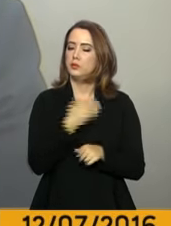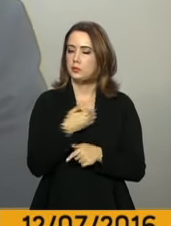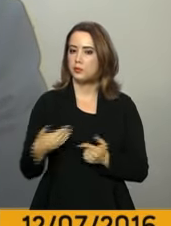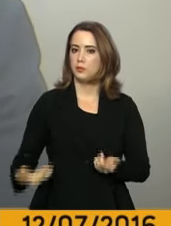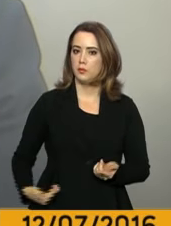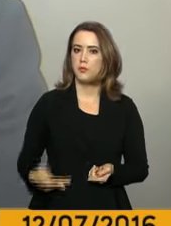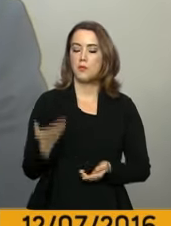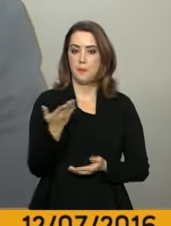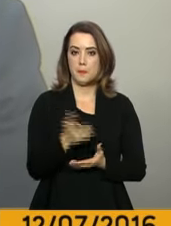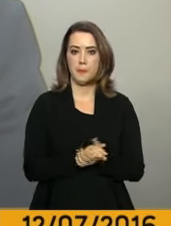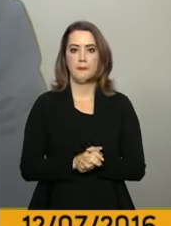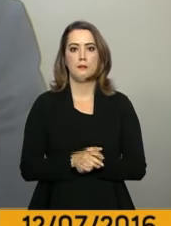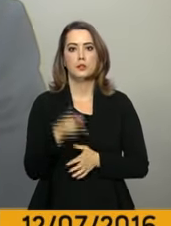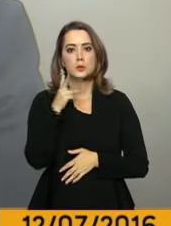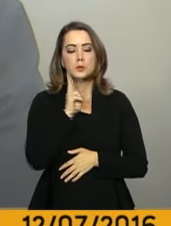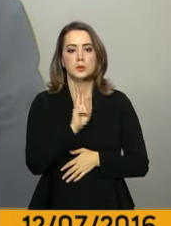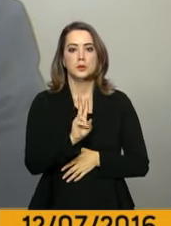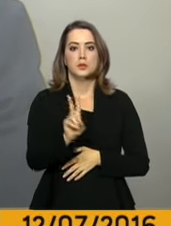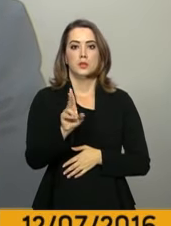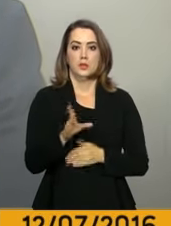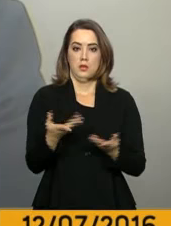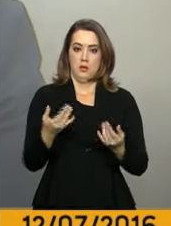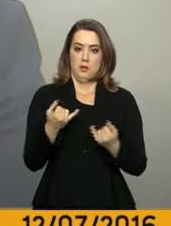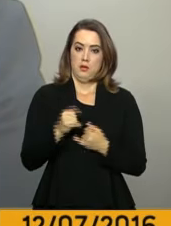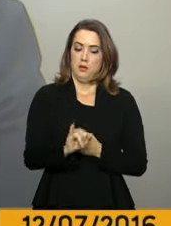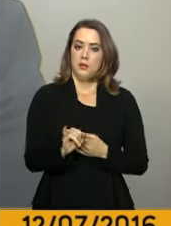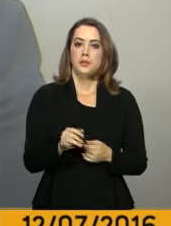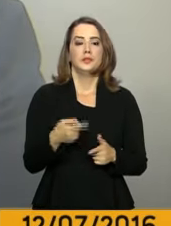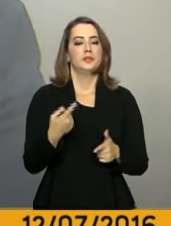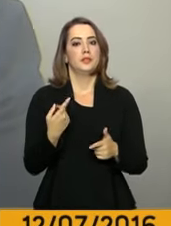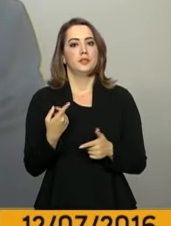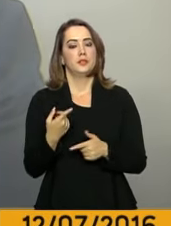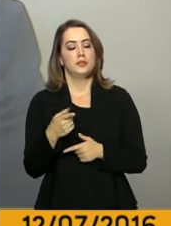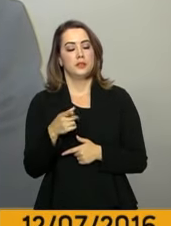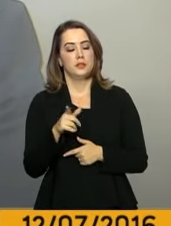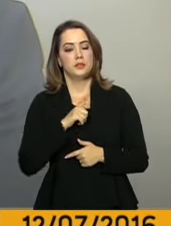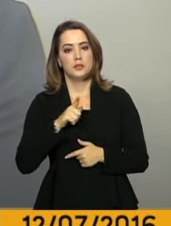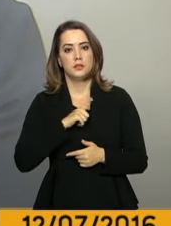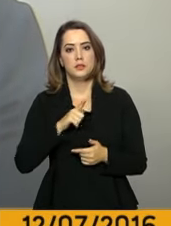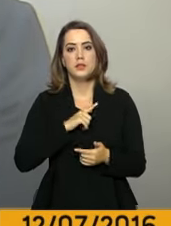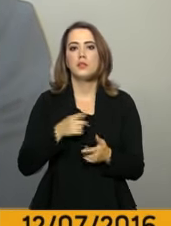que por razões as mais variadas a senhora Presidente sofreu um